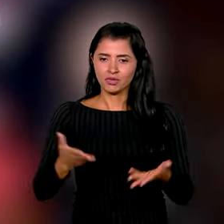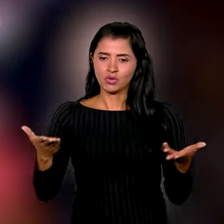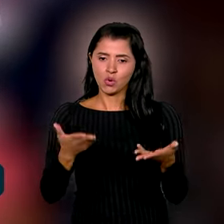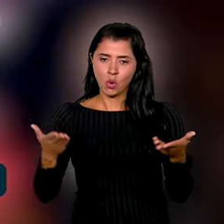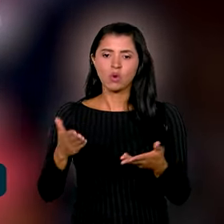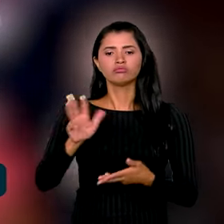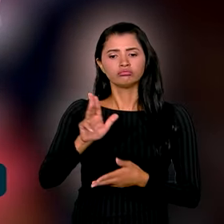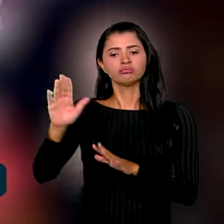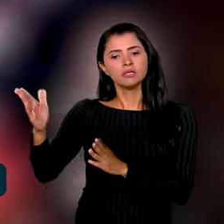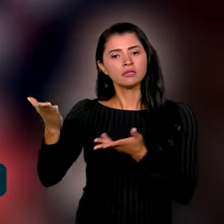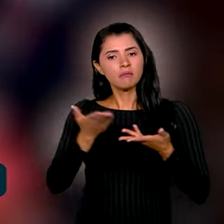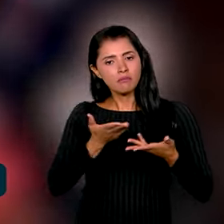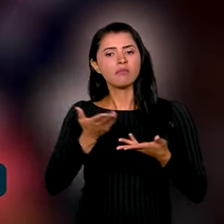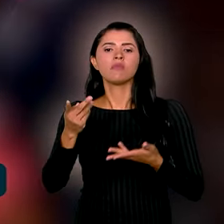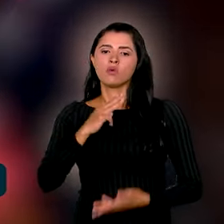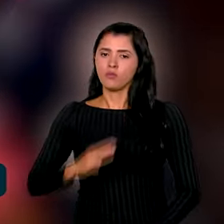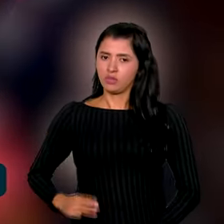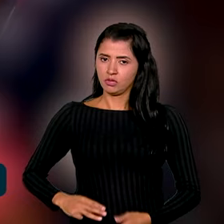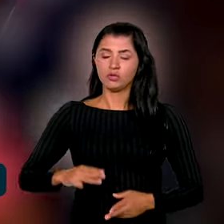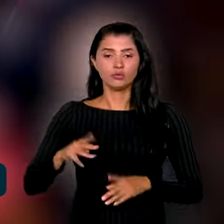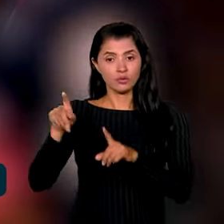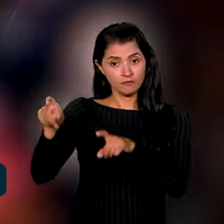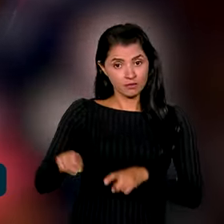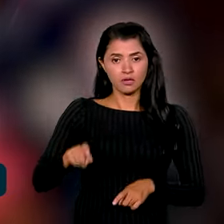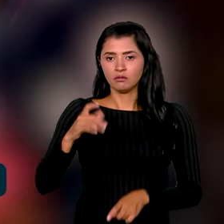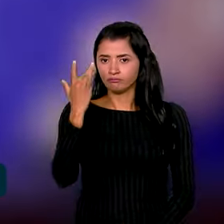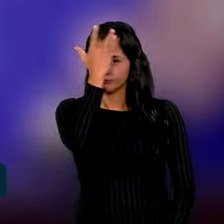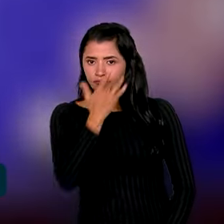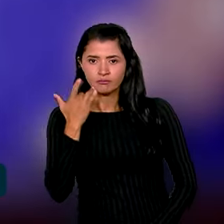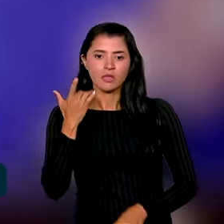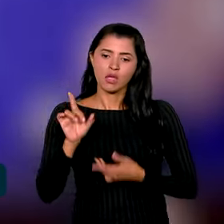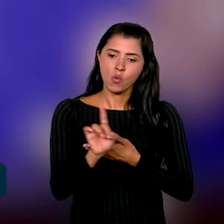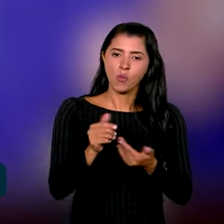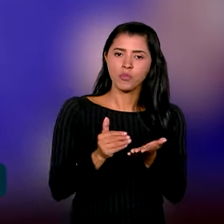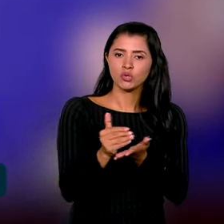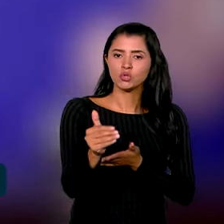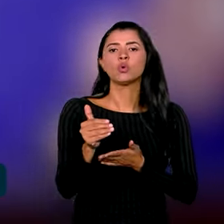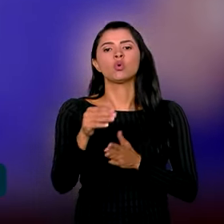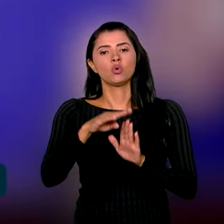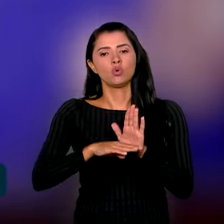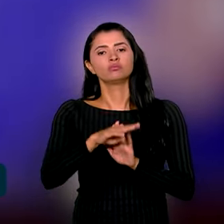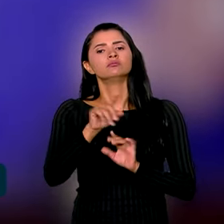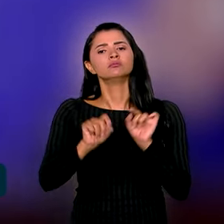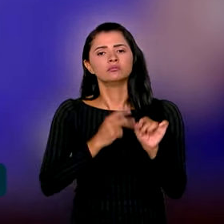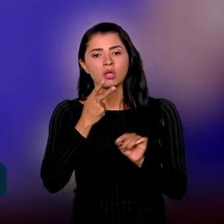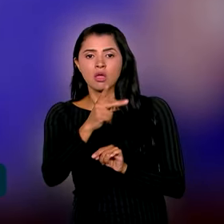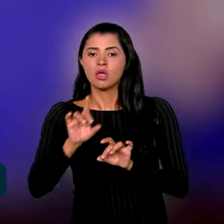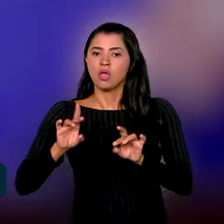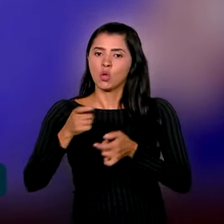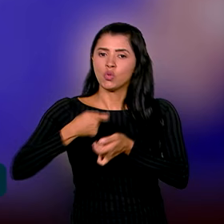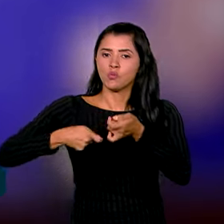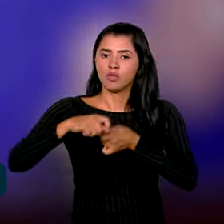Lula recebeu o ministro da Fazenda, Fernando Haddad, que abriu o programa destacando o desempenho da economia brasileira e